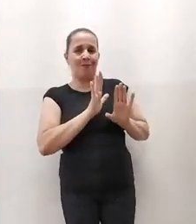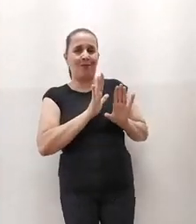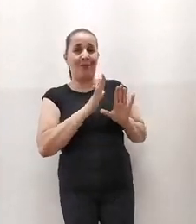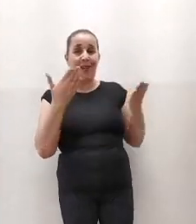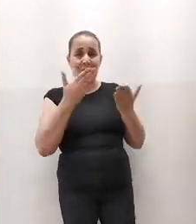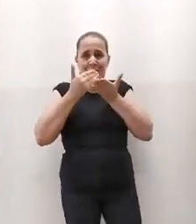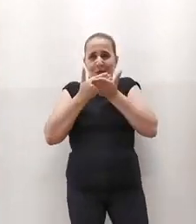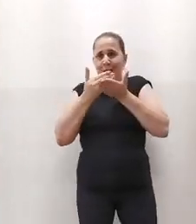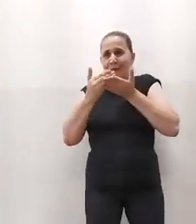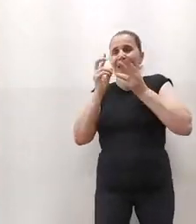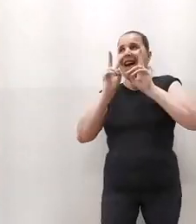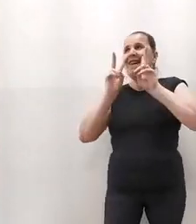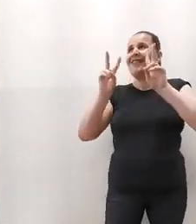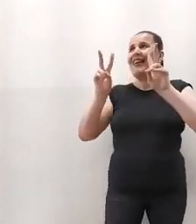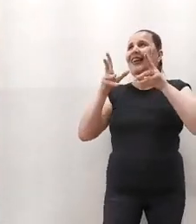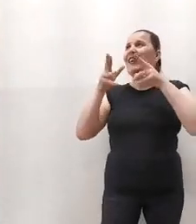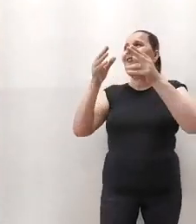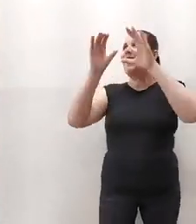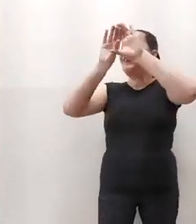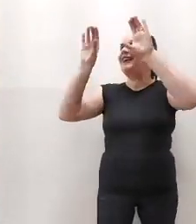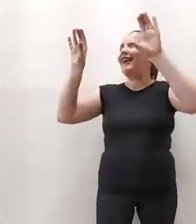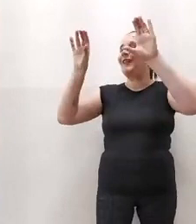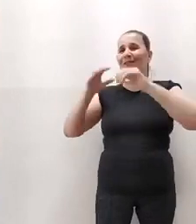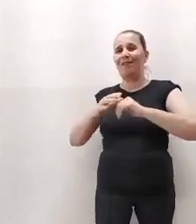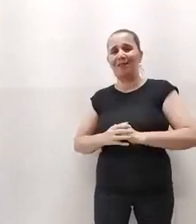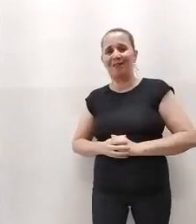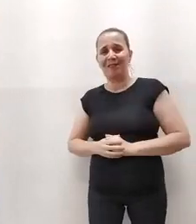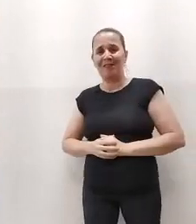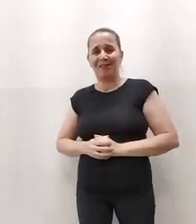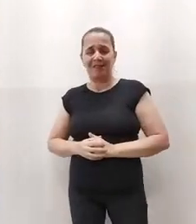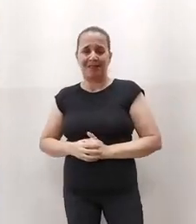agora a ver como Deus vê.